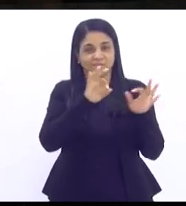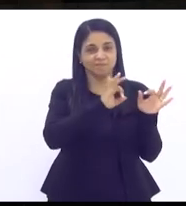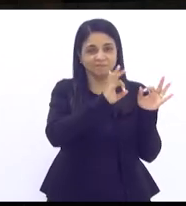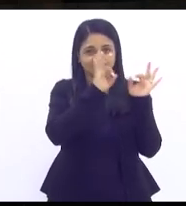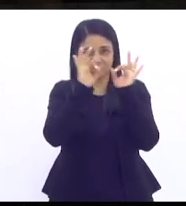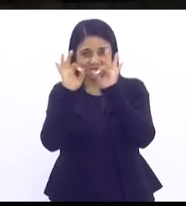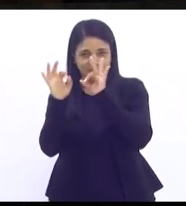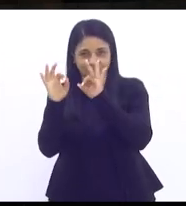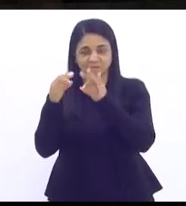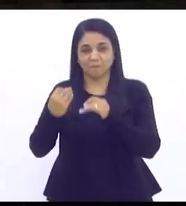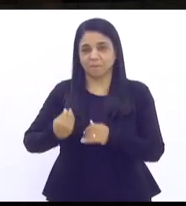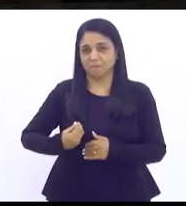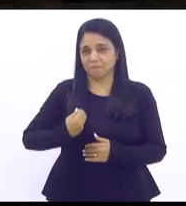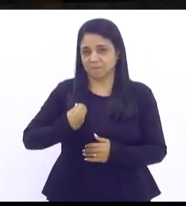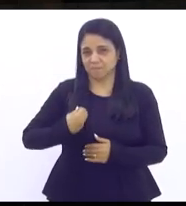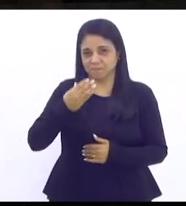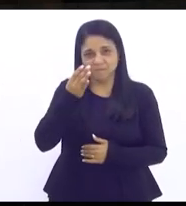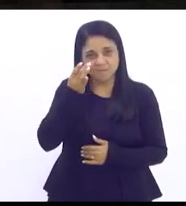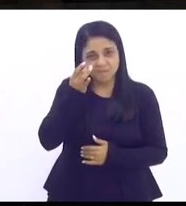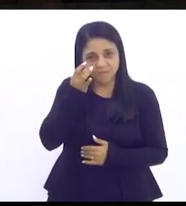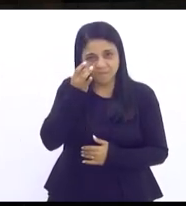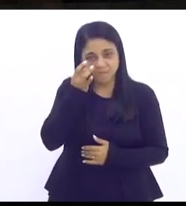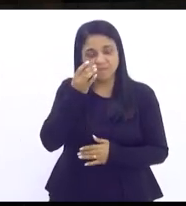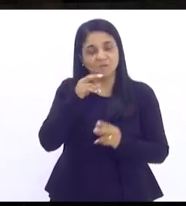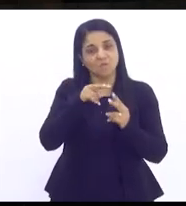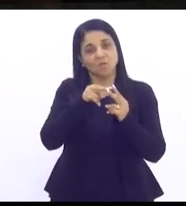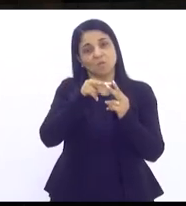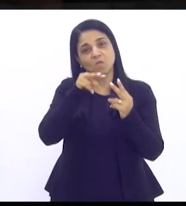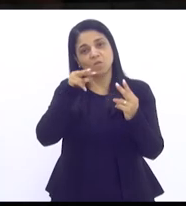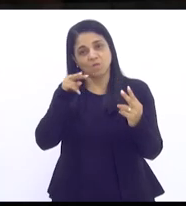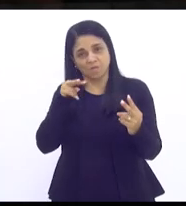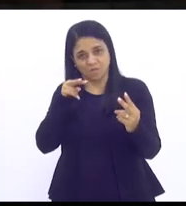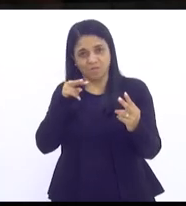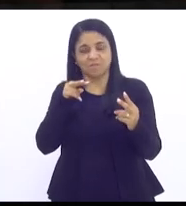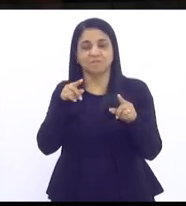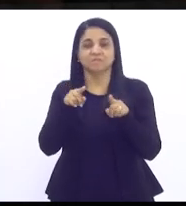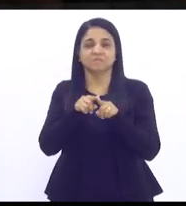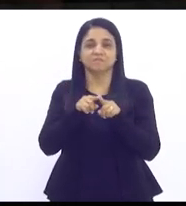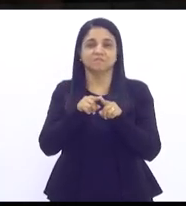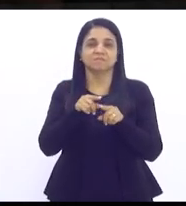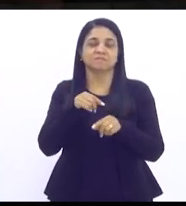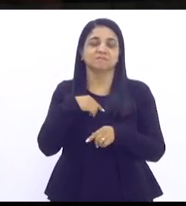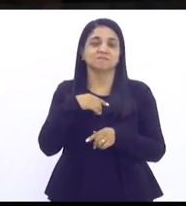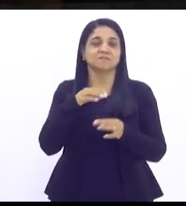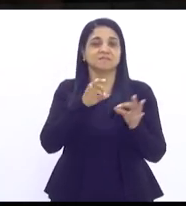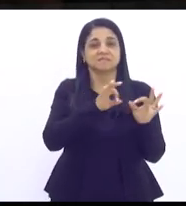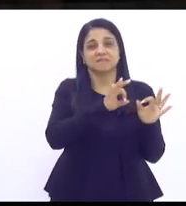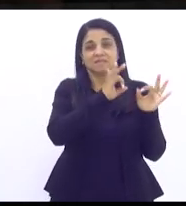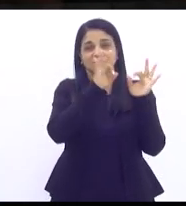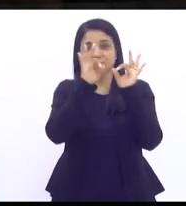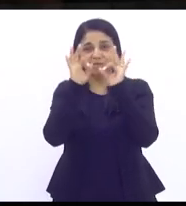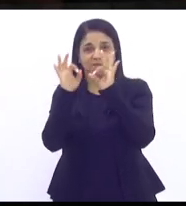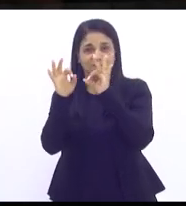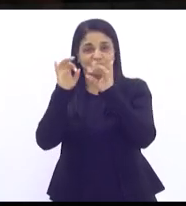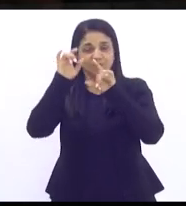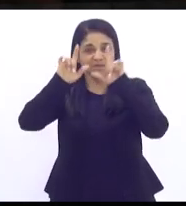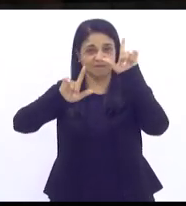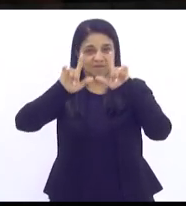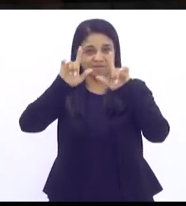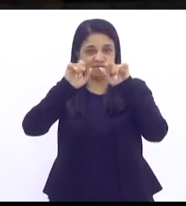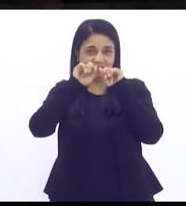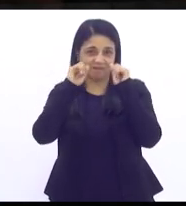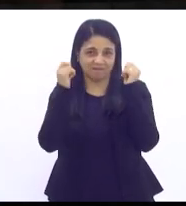forma presencial ou remota, senhoras e senhores telespectadores da TV